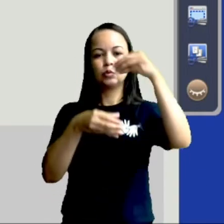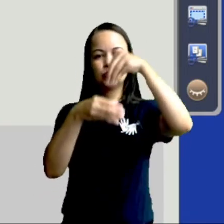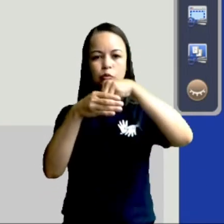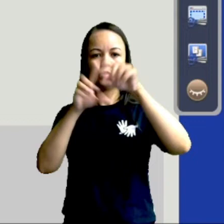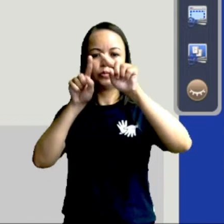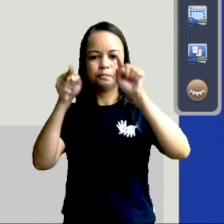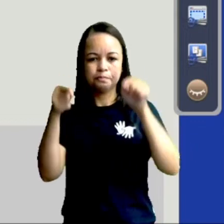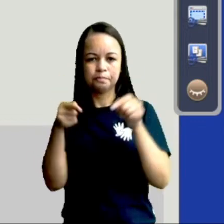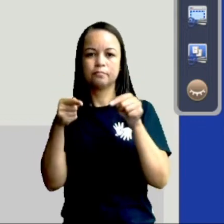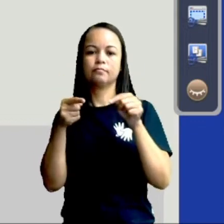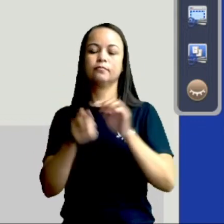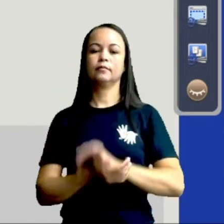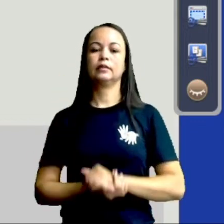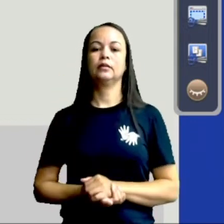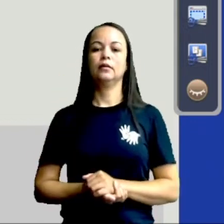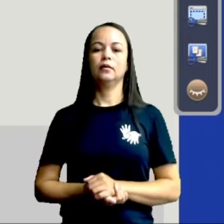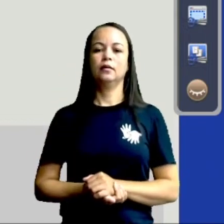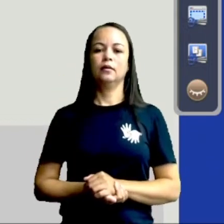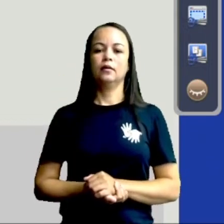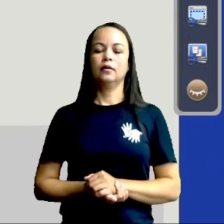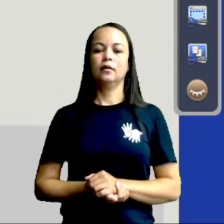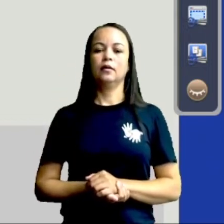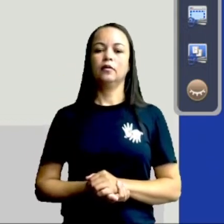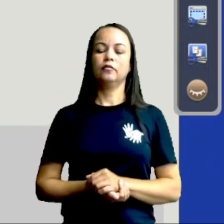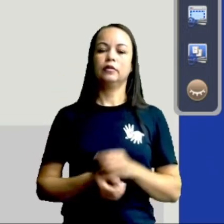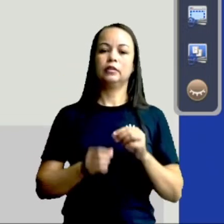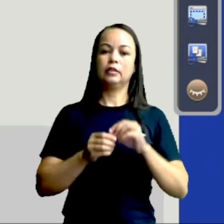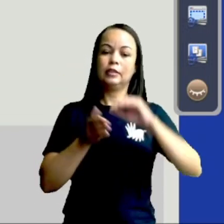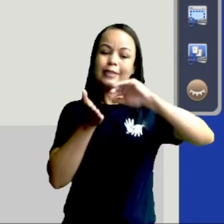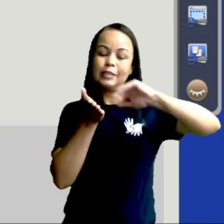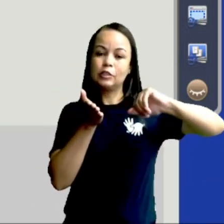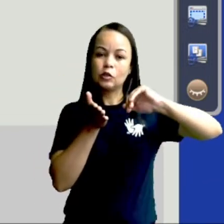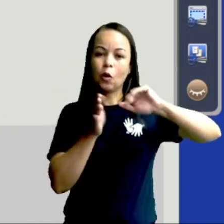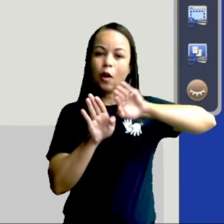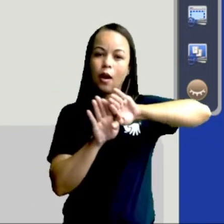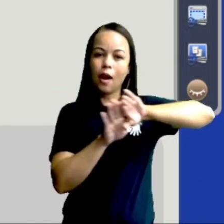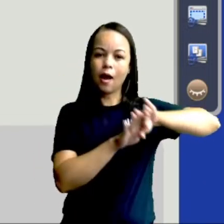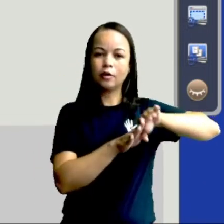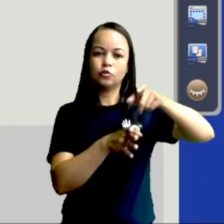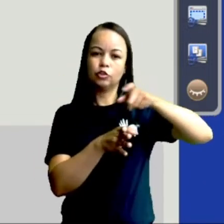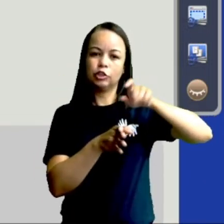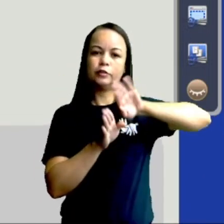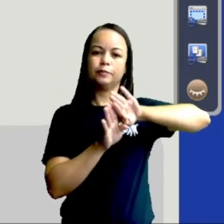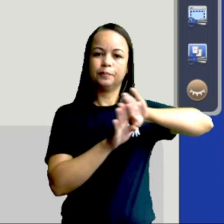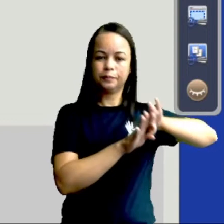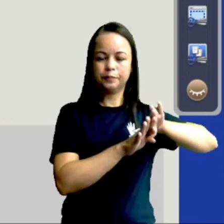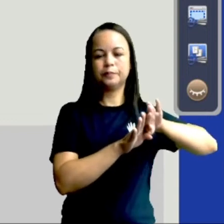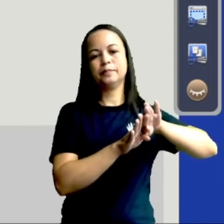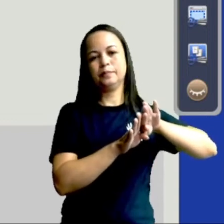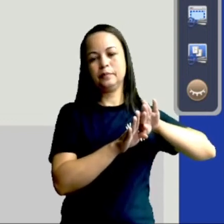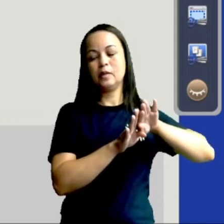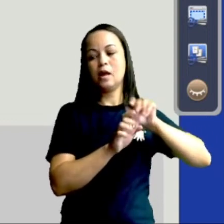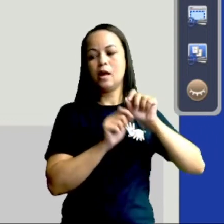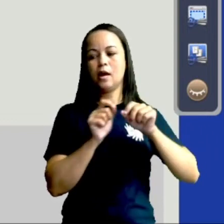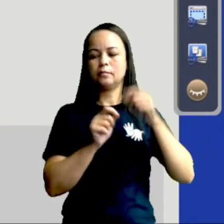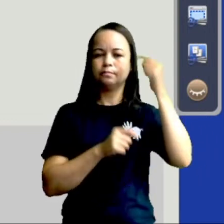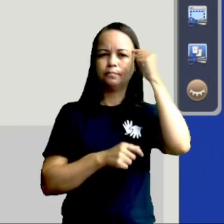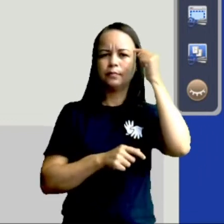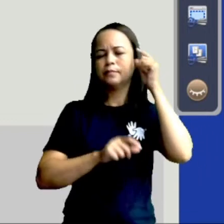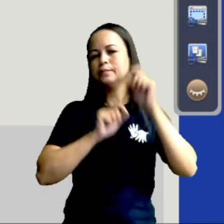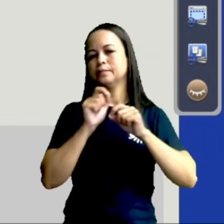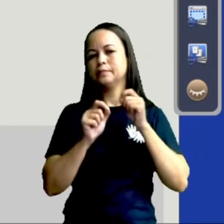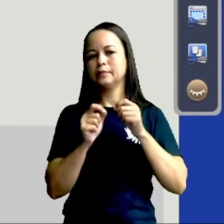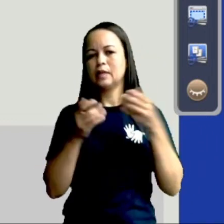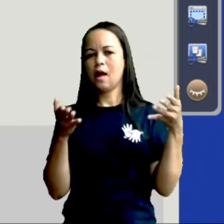dentro. Feito isso, isolando o x, né, que é a ideia de fatorar polinômio, aí a gente pensa, ó,